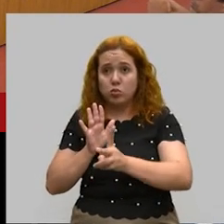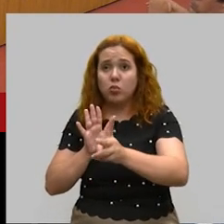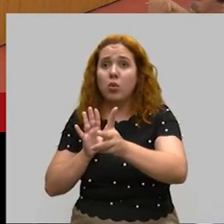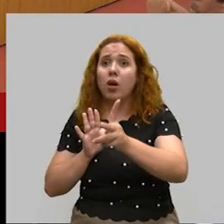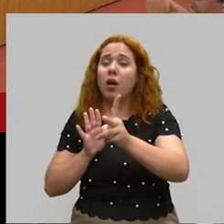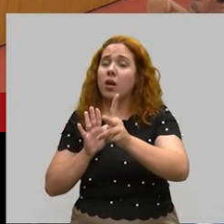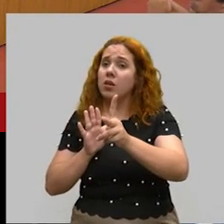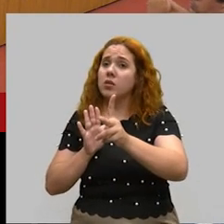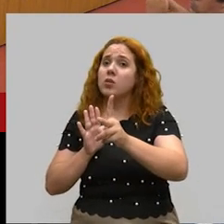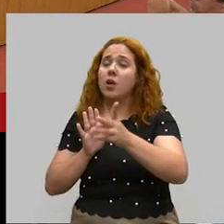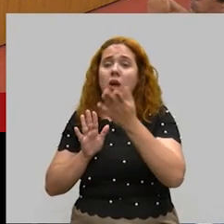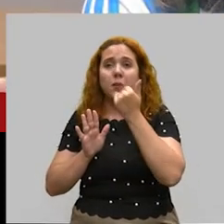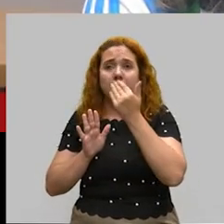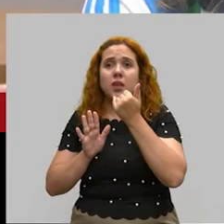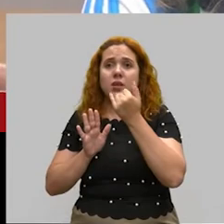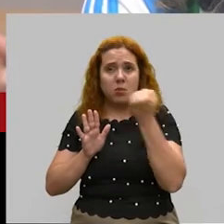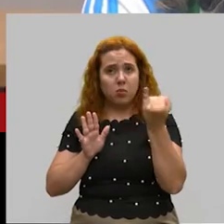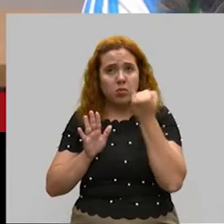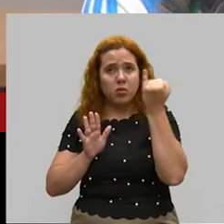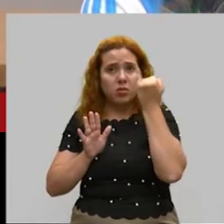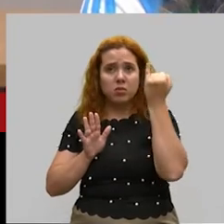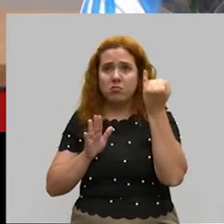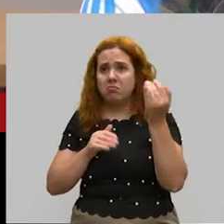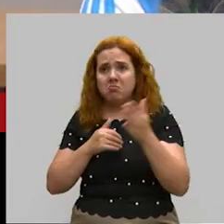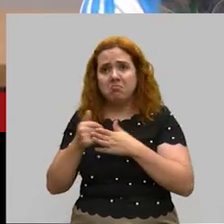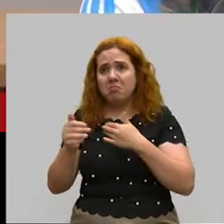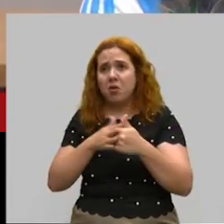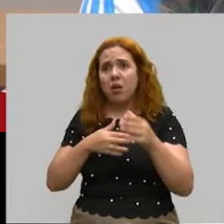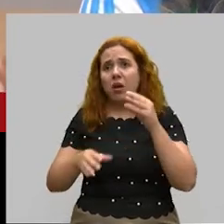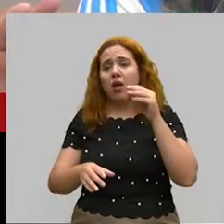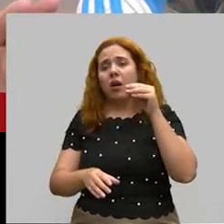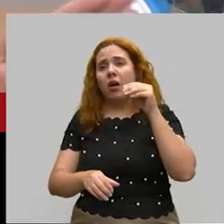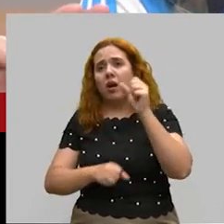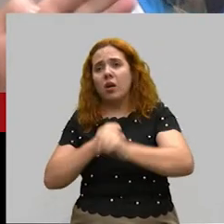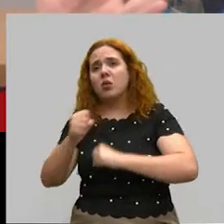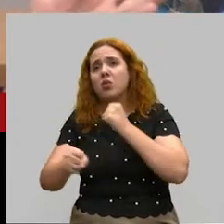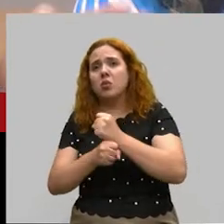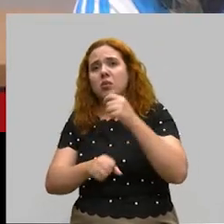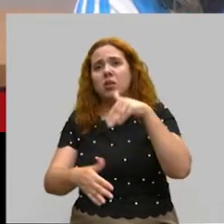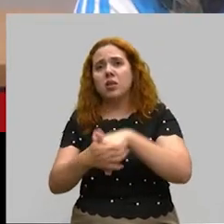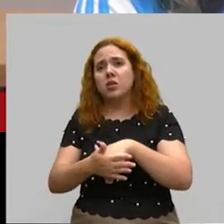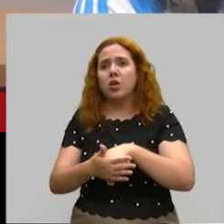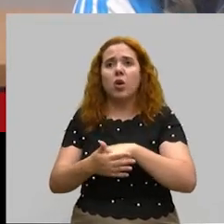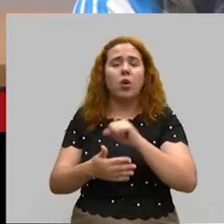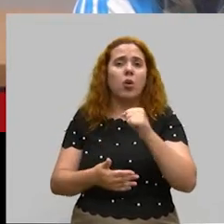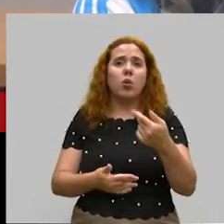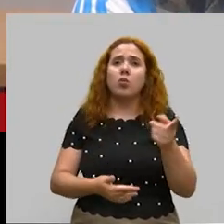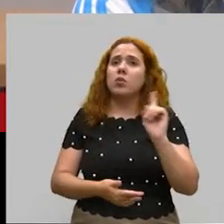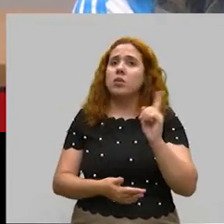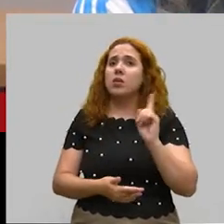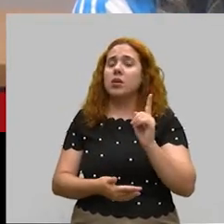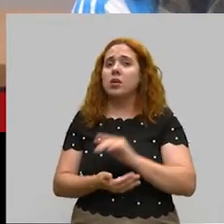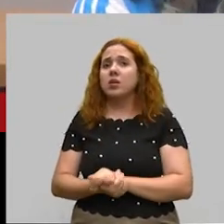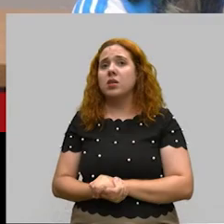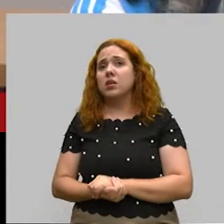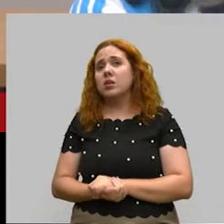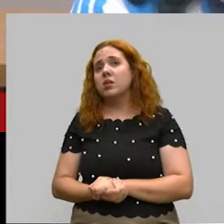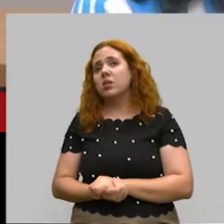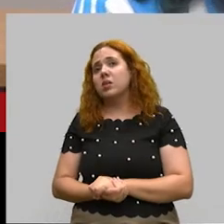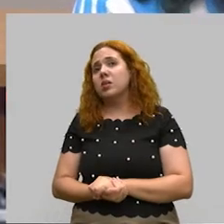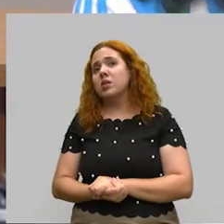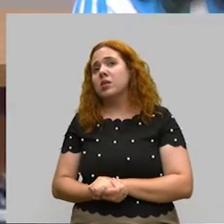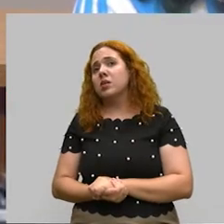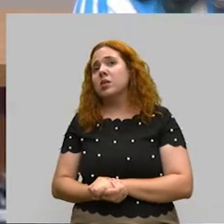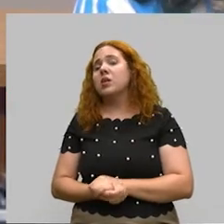vista a alimentação é necessária Independente de ano de eleição ou não que aí Deputado Padre João A ideia é que a gente faça do